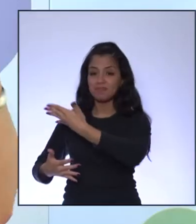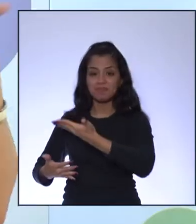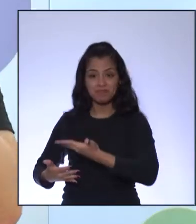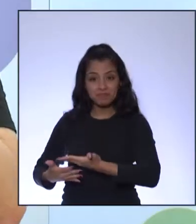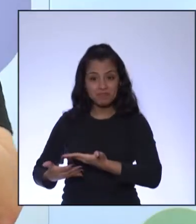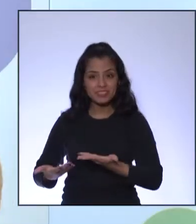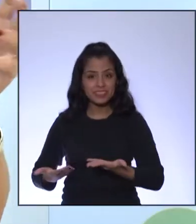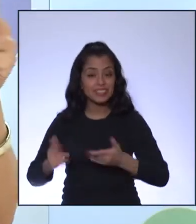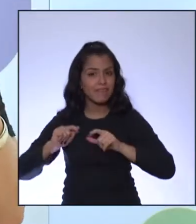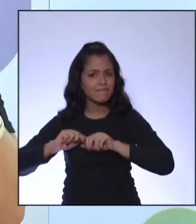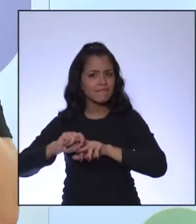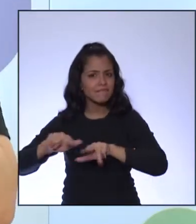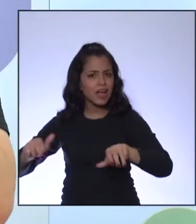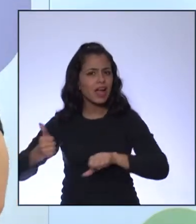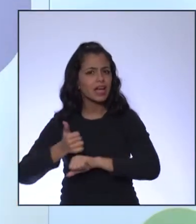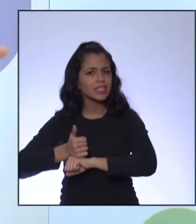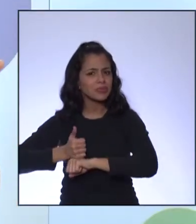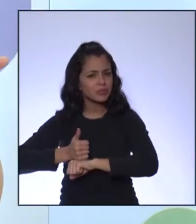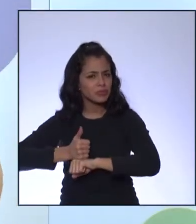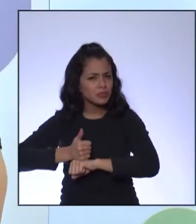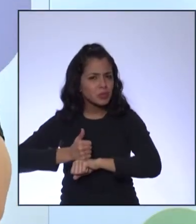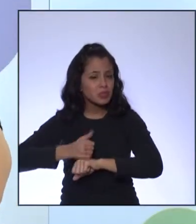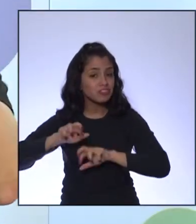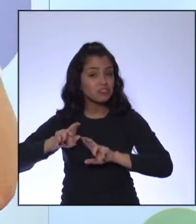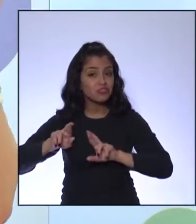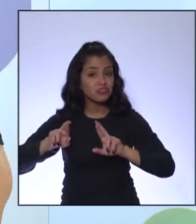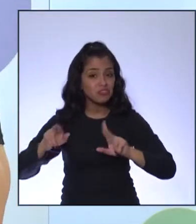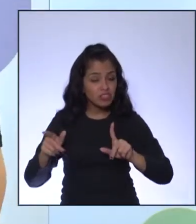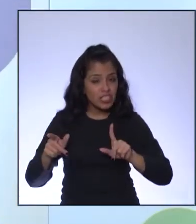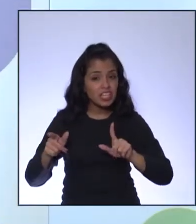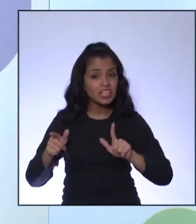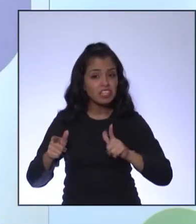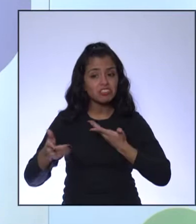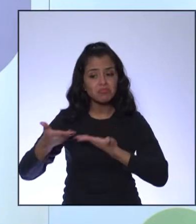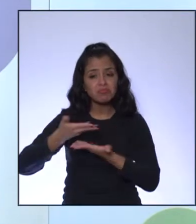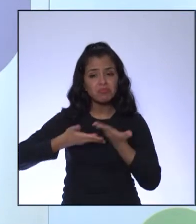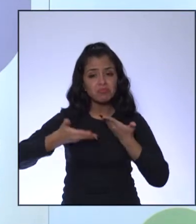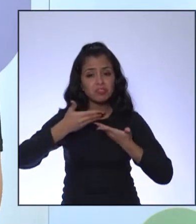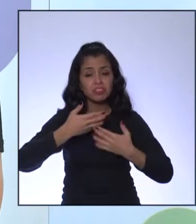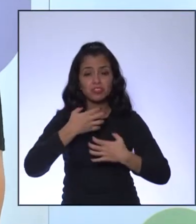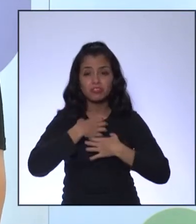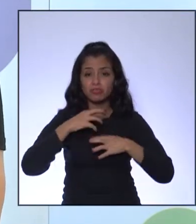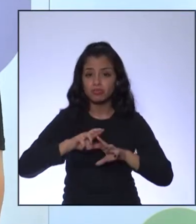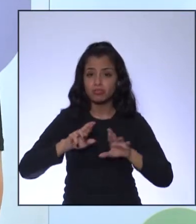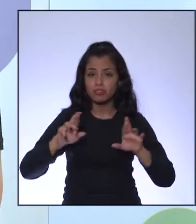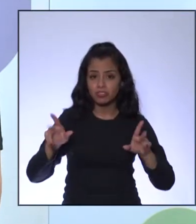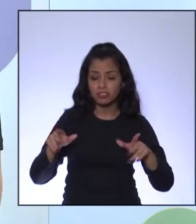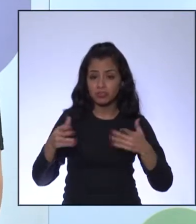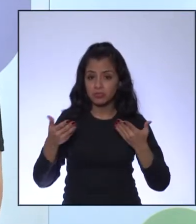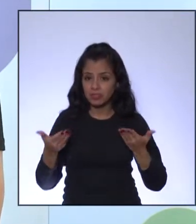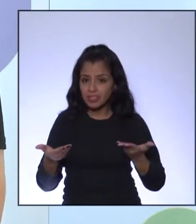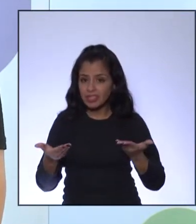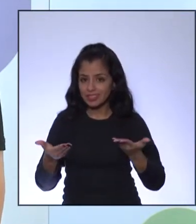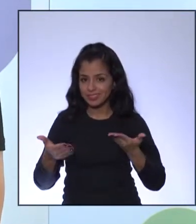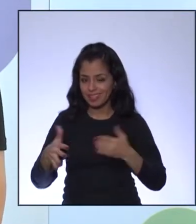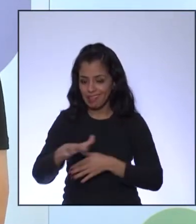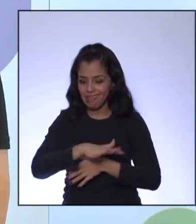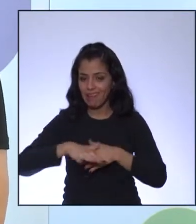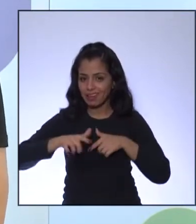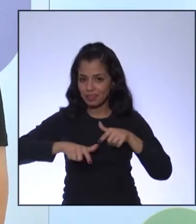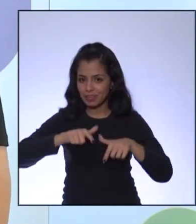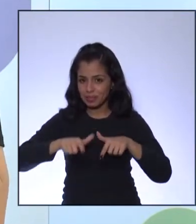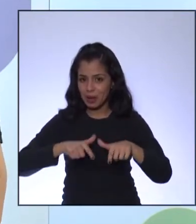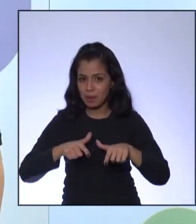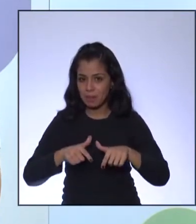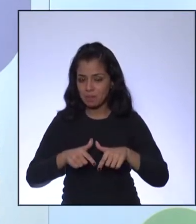de profissões diferentes e atuando de formas diferentes aí nesse mundo do trabalho. A